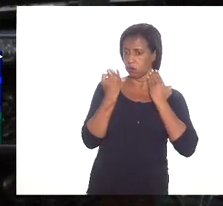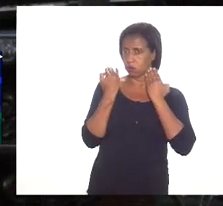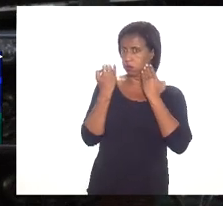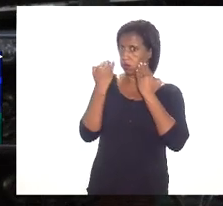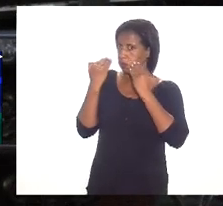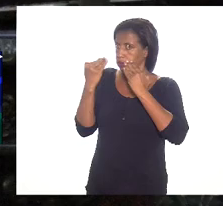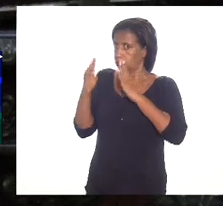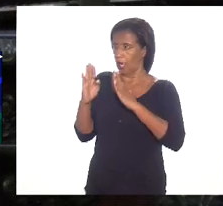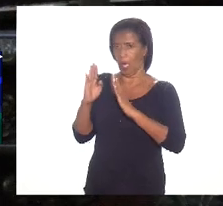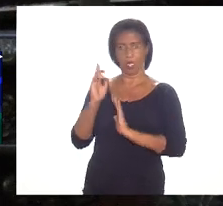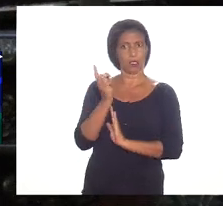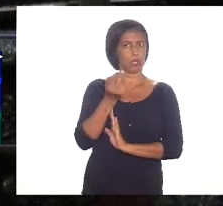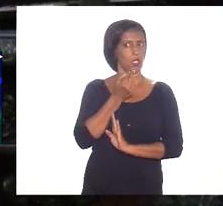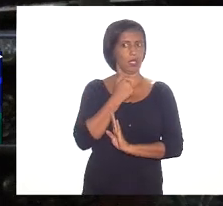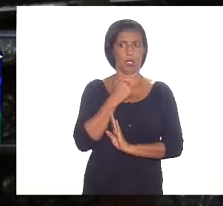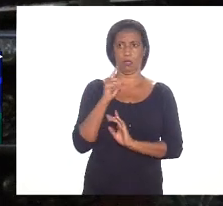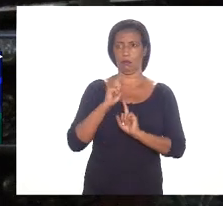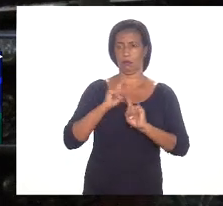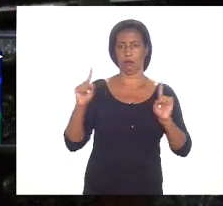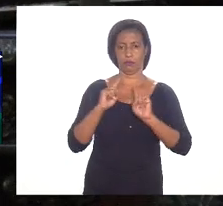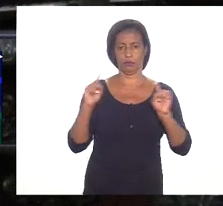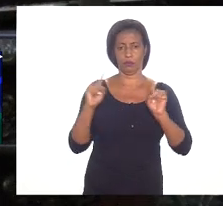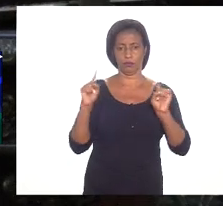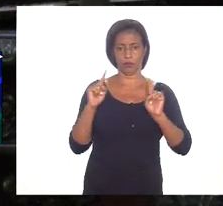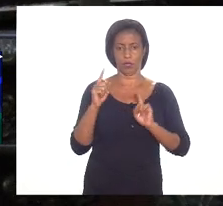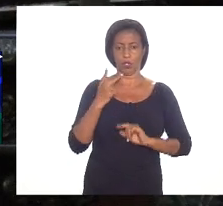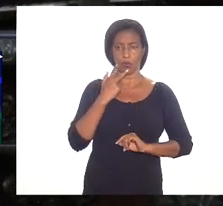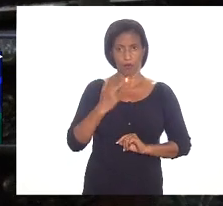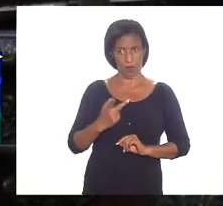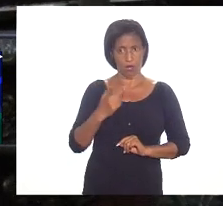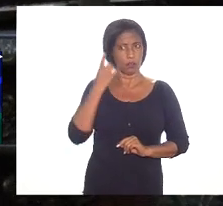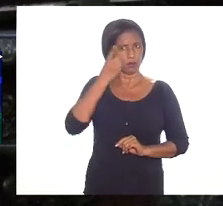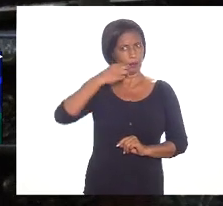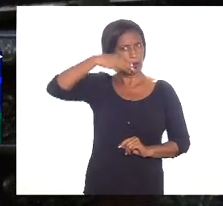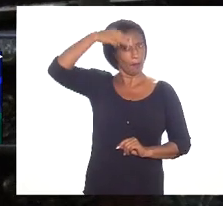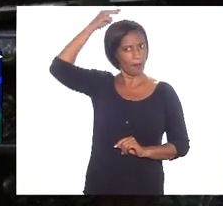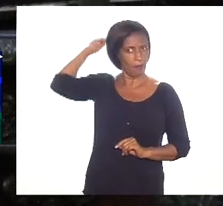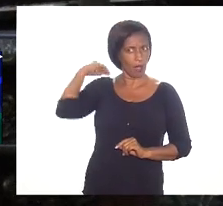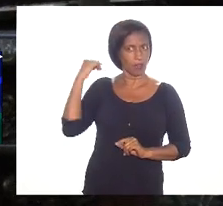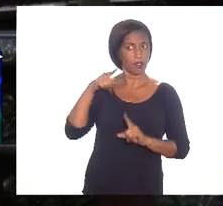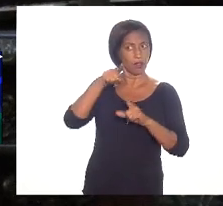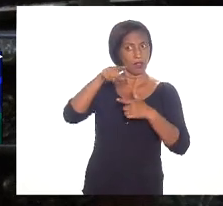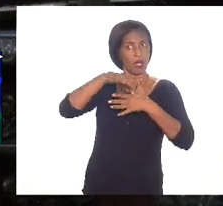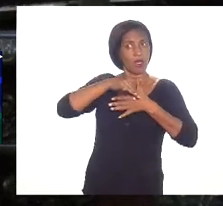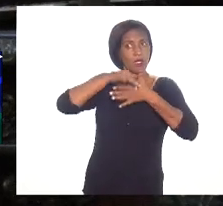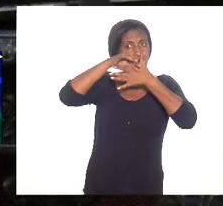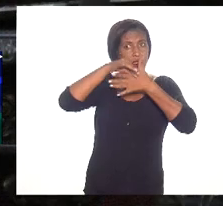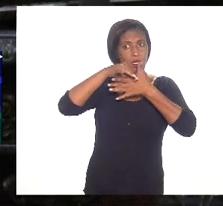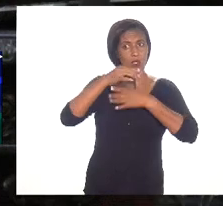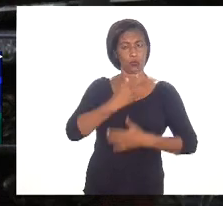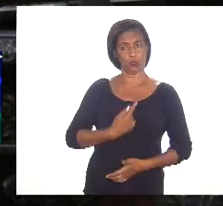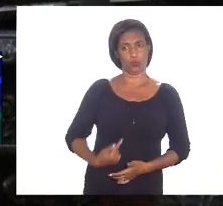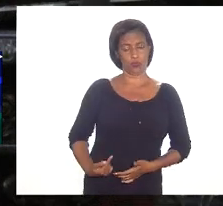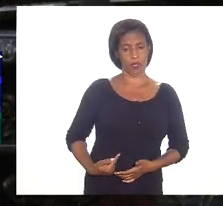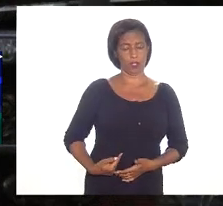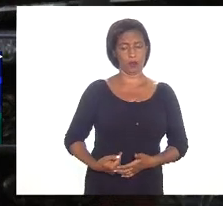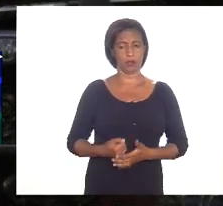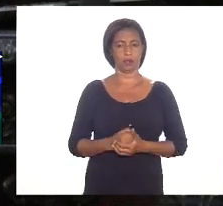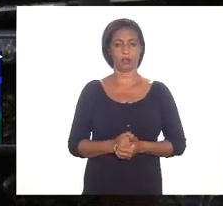eu não vou permitir então tô dizendo isso você pintado mais compatível que você ler esse é o líder do governo